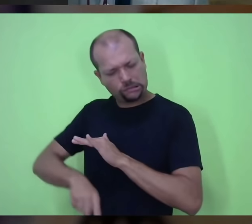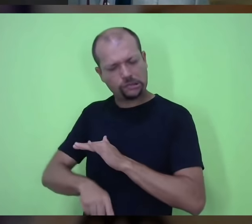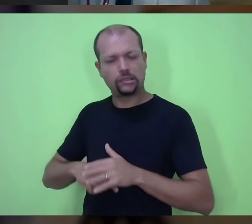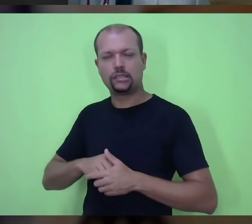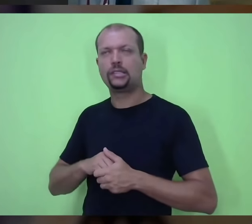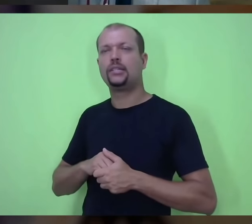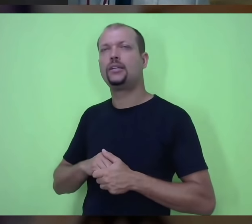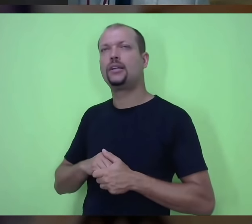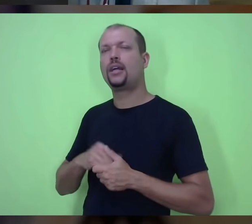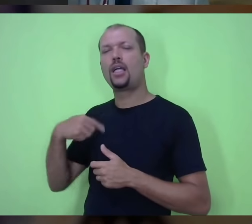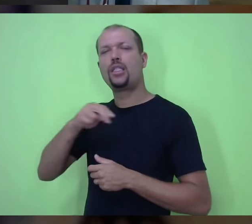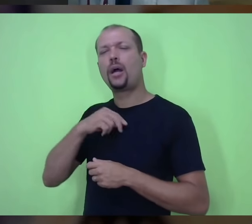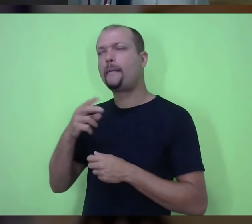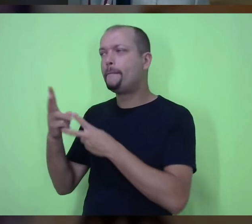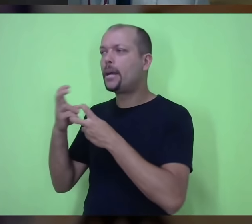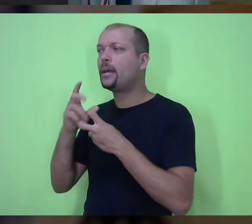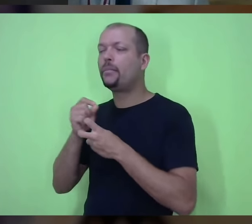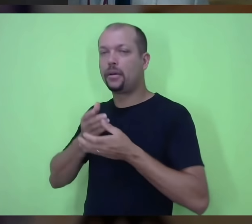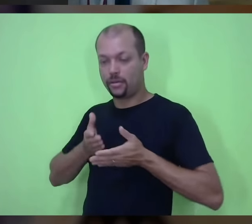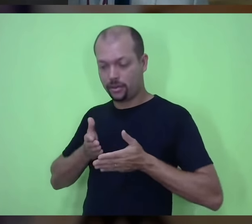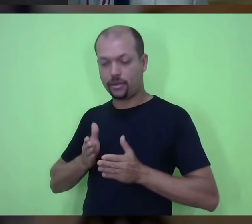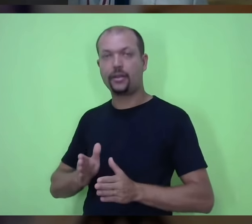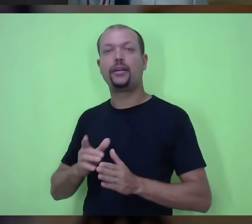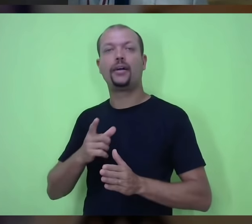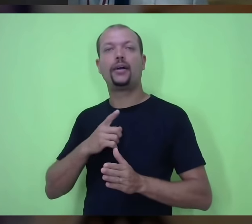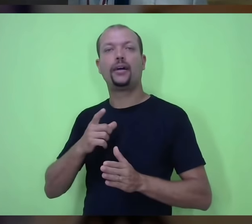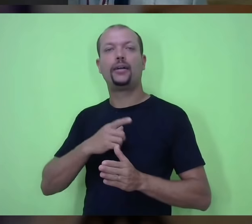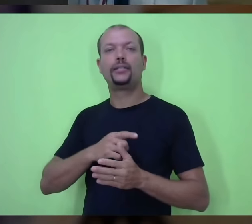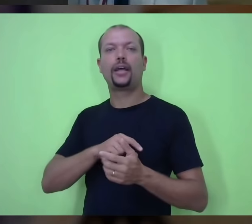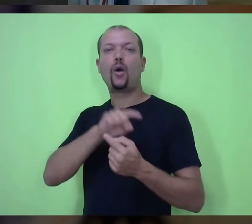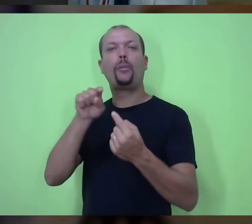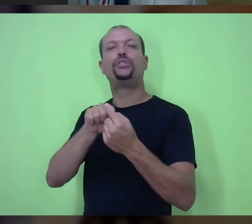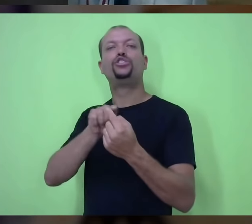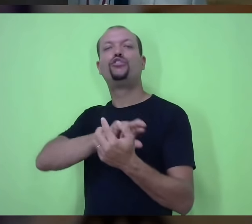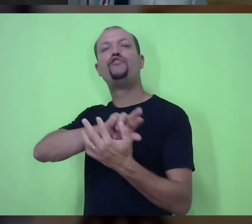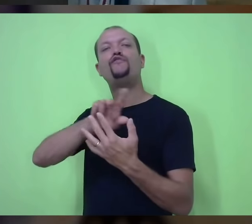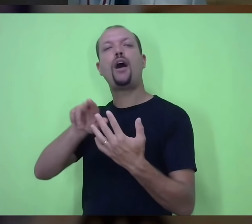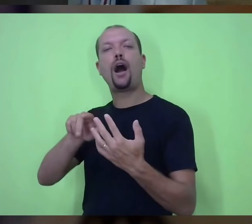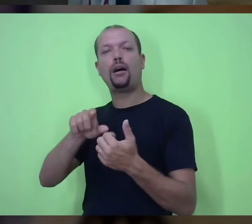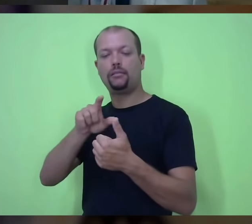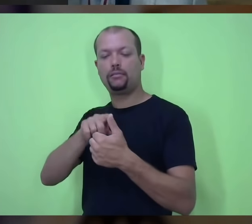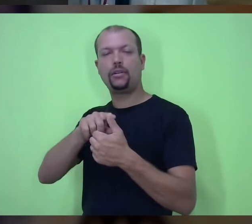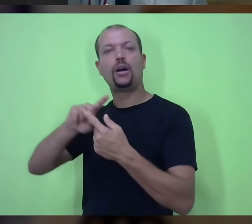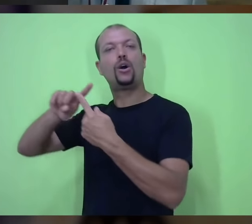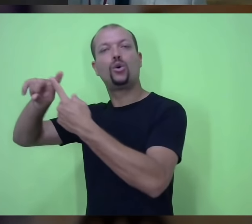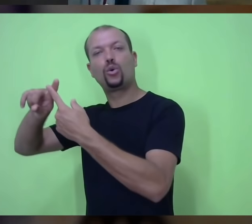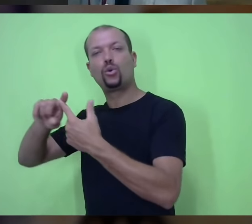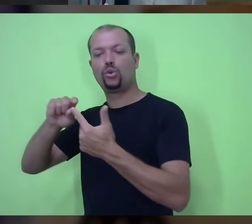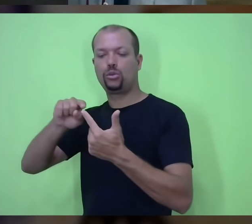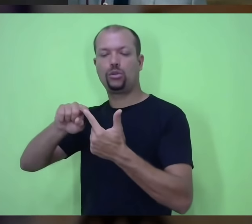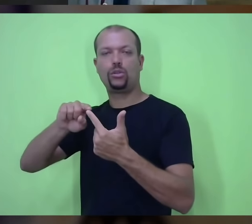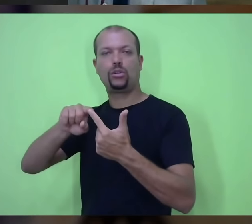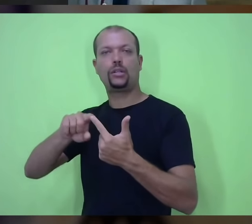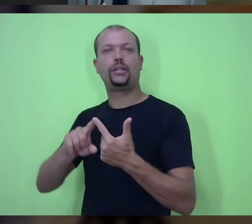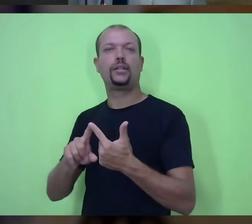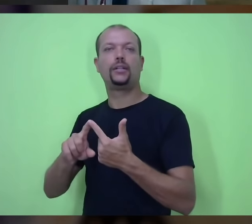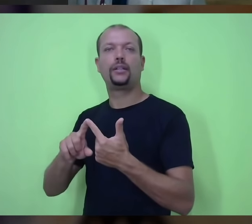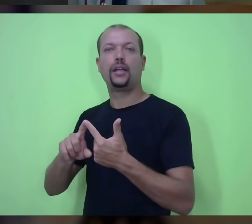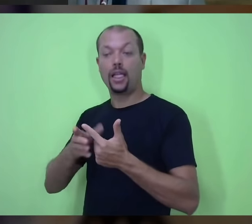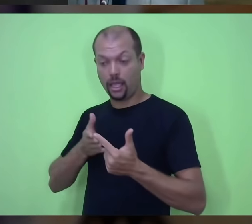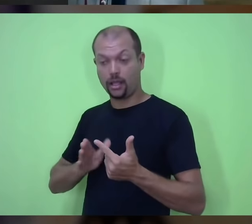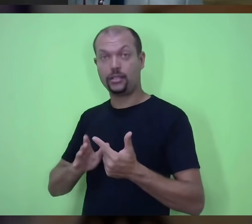profunda, nós percebemos que a encarnação ela teve muitos propósitos, né? Não só o propósito da cruz, o propósito de